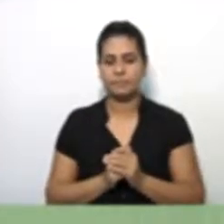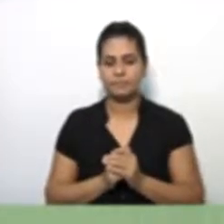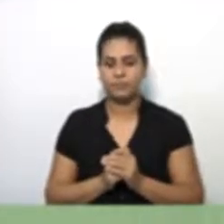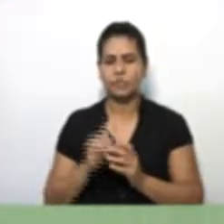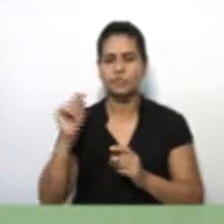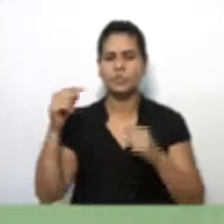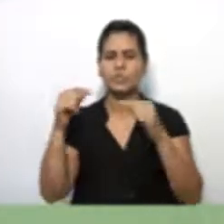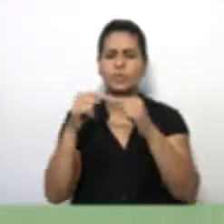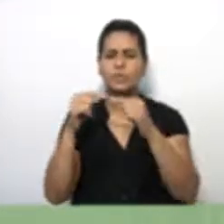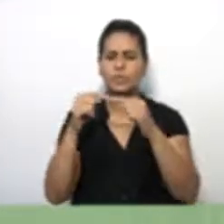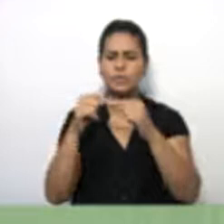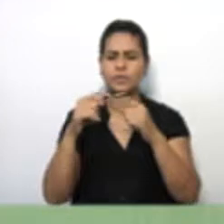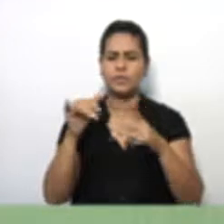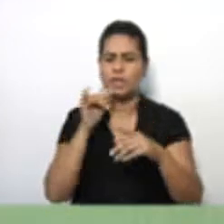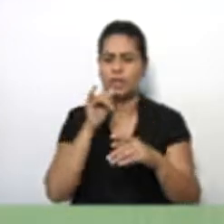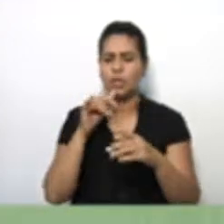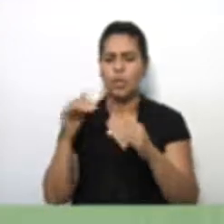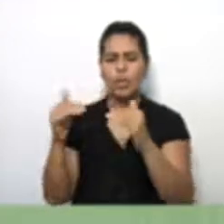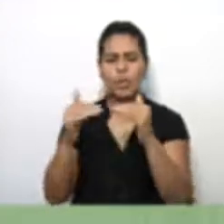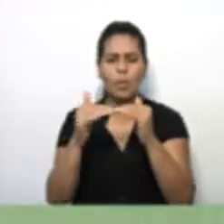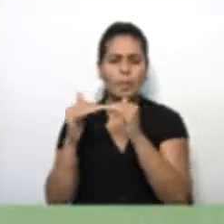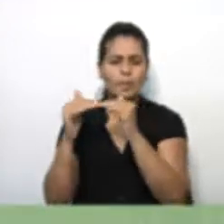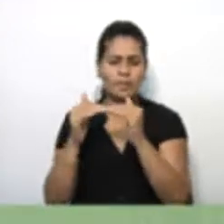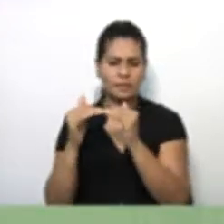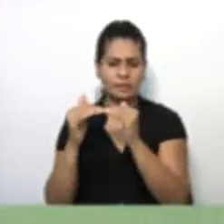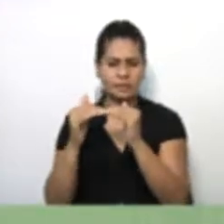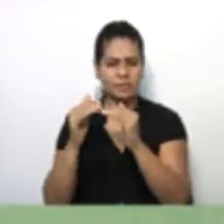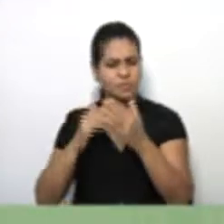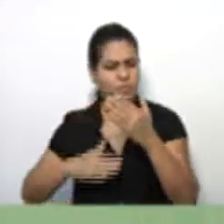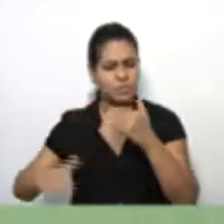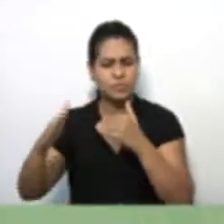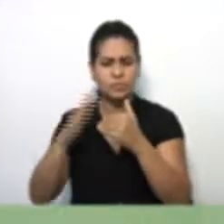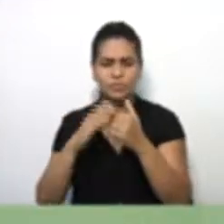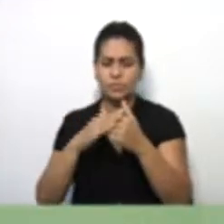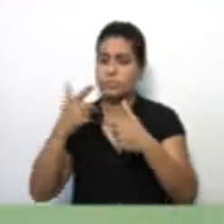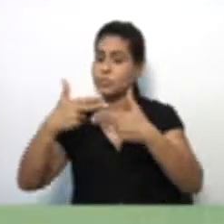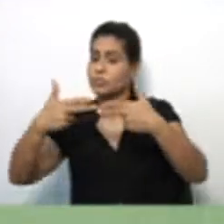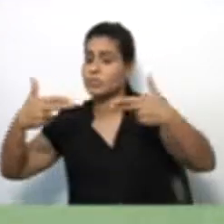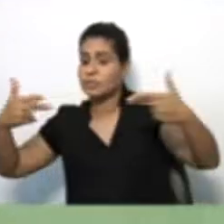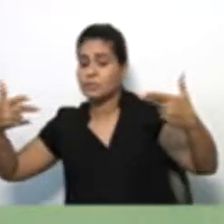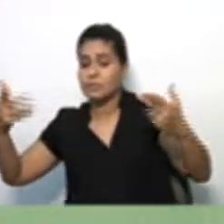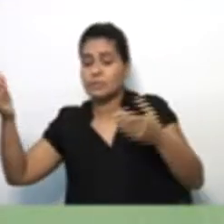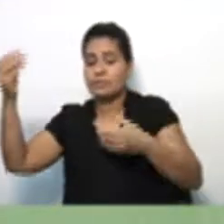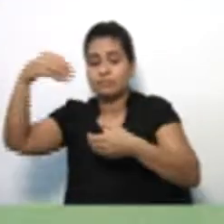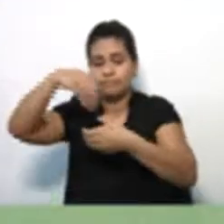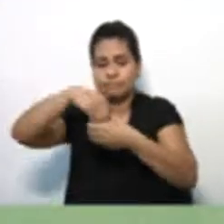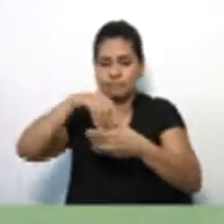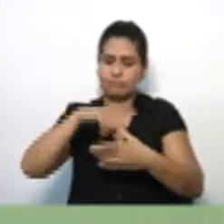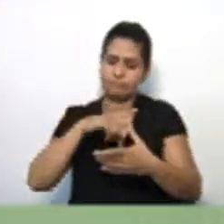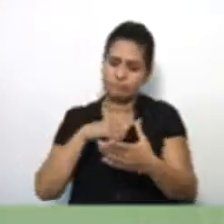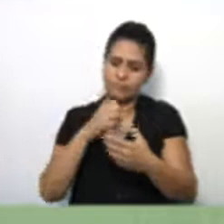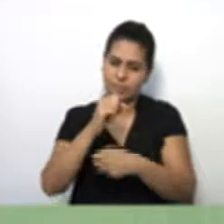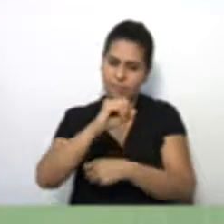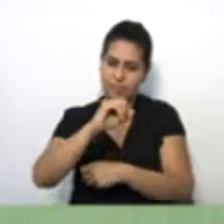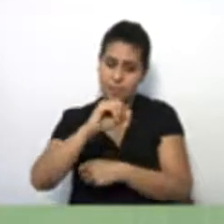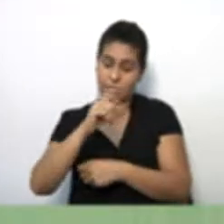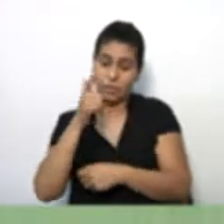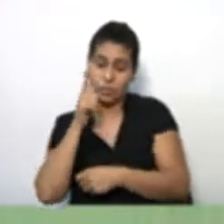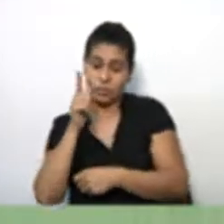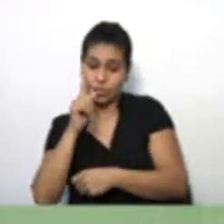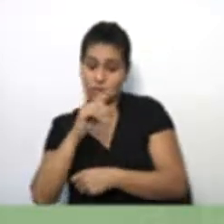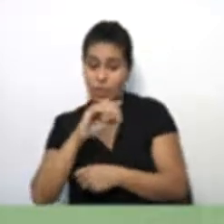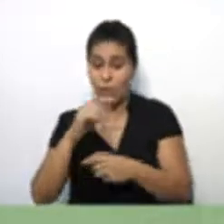o quê? Uma orquestração, né, de todos os recursos, né, para criar o quê?